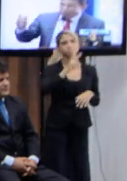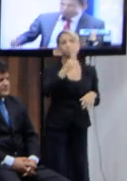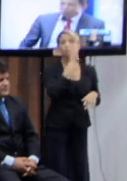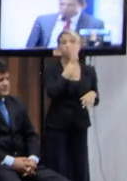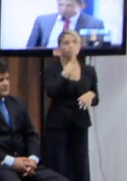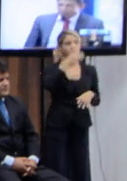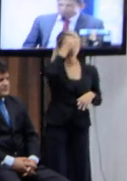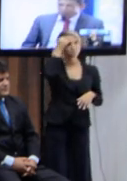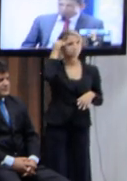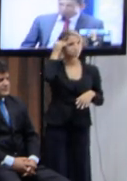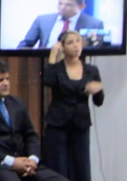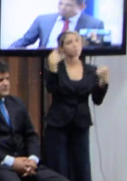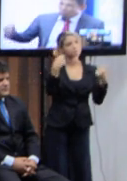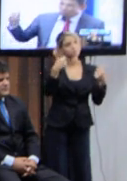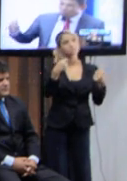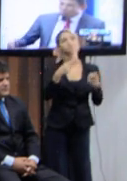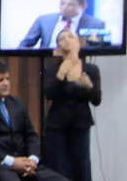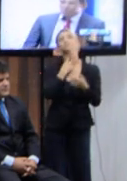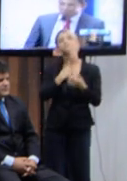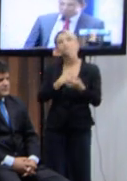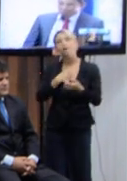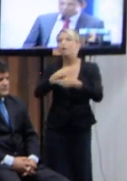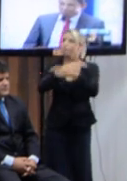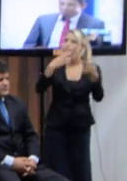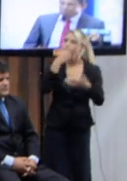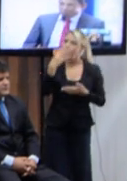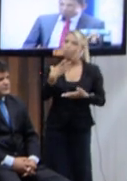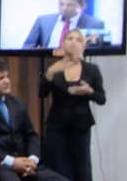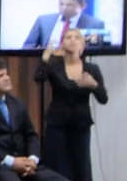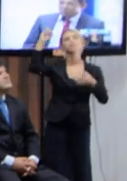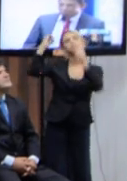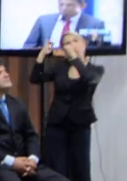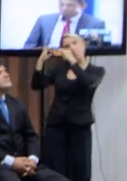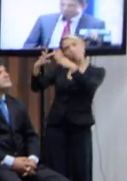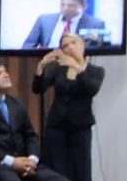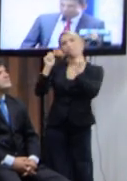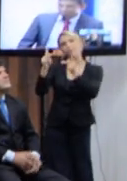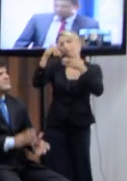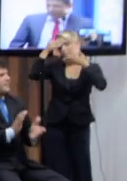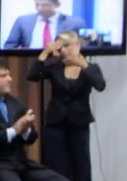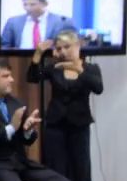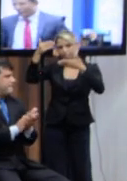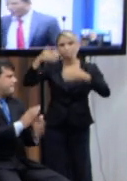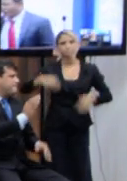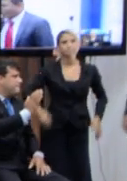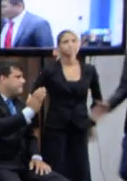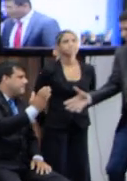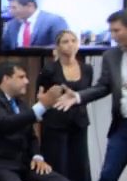desejar a você boa sorte, que Deus abençoe e te devida a sabedoria nesse dia. Muito obrigado.